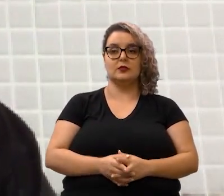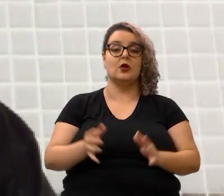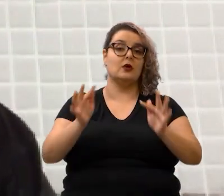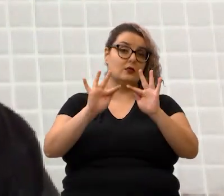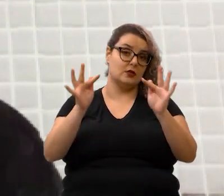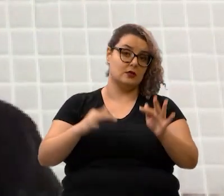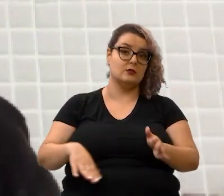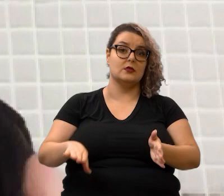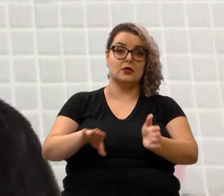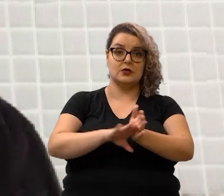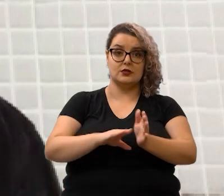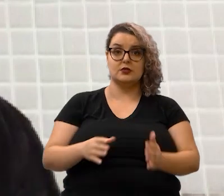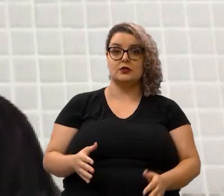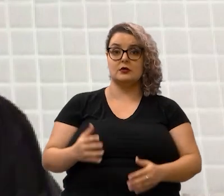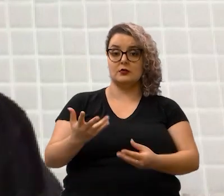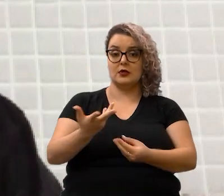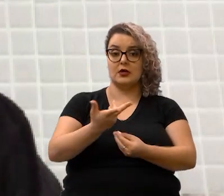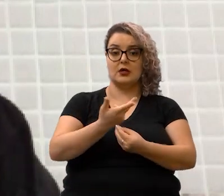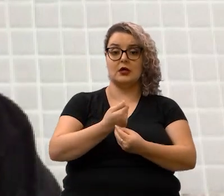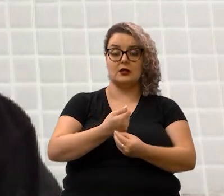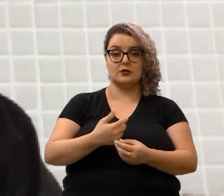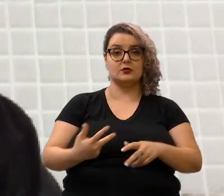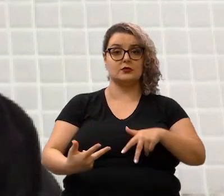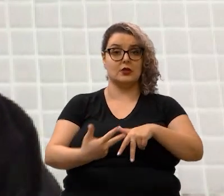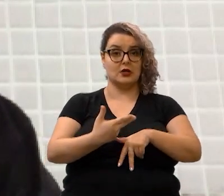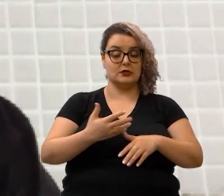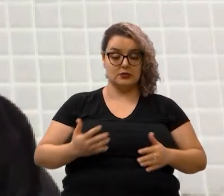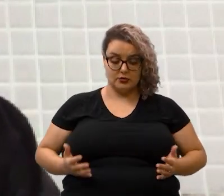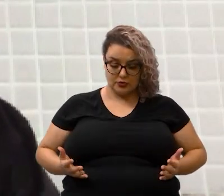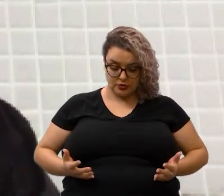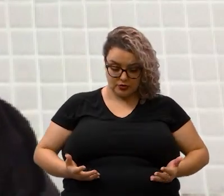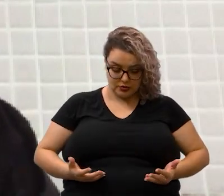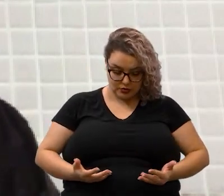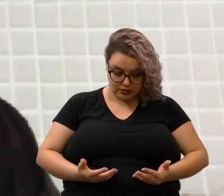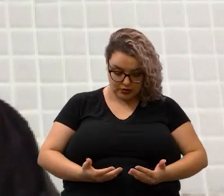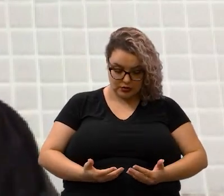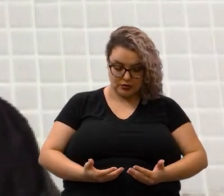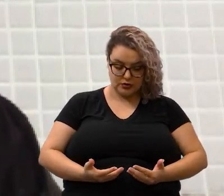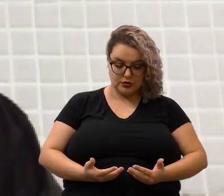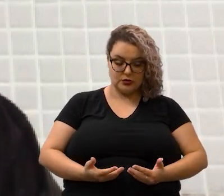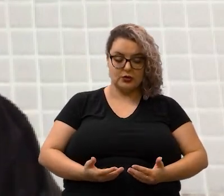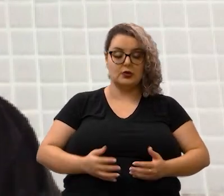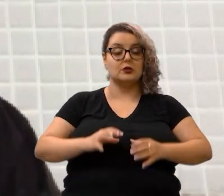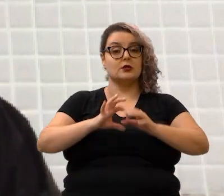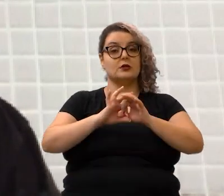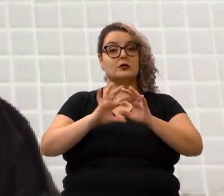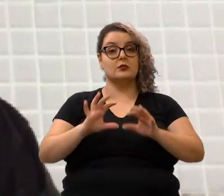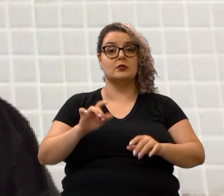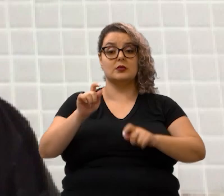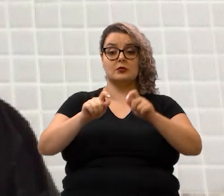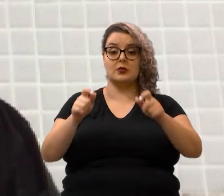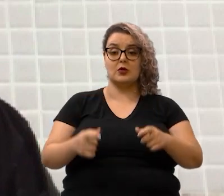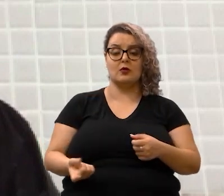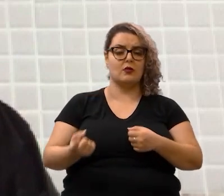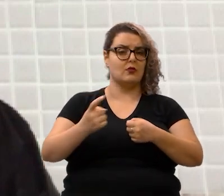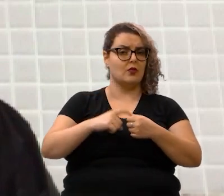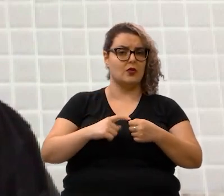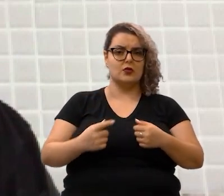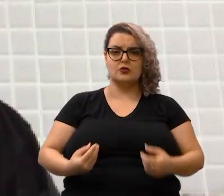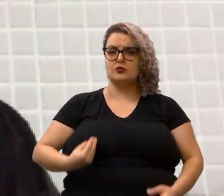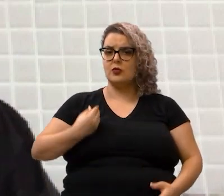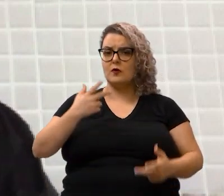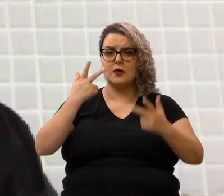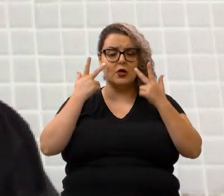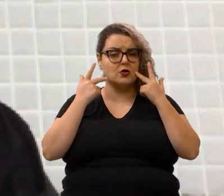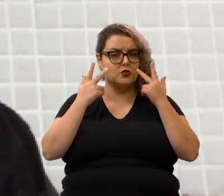felizmente nós chegamos a um estado da arte na cirurgia de quadril que permite que a pessoa volte a ter uma vida